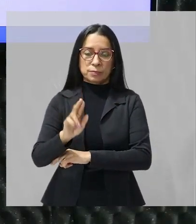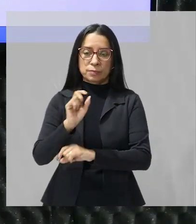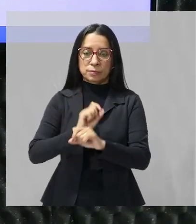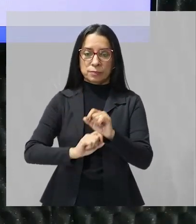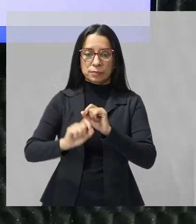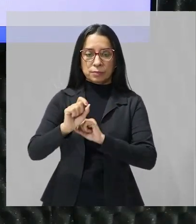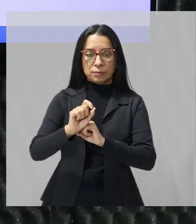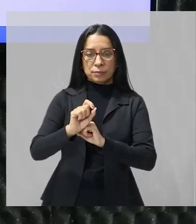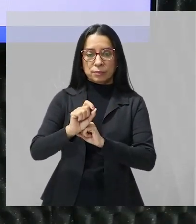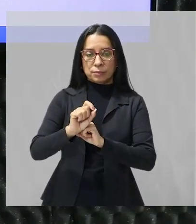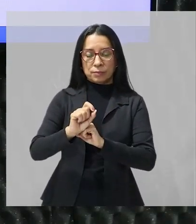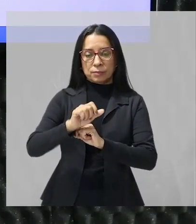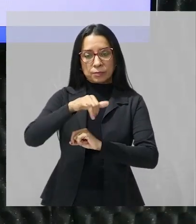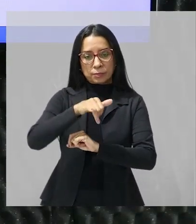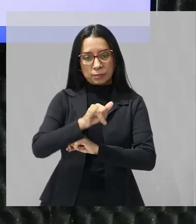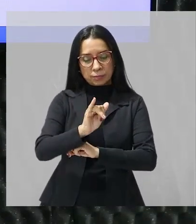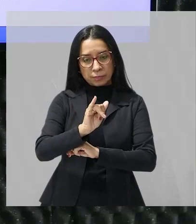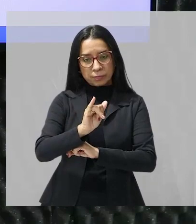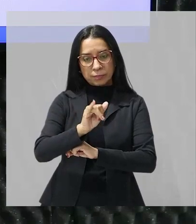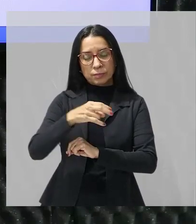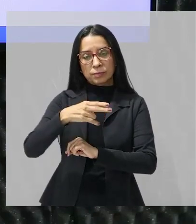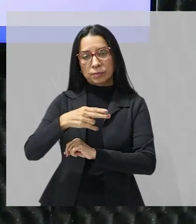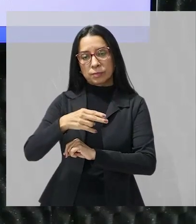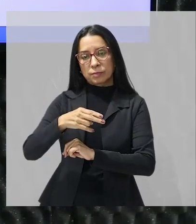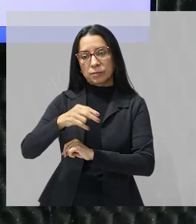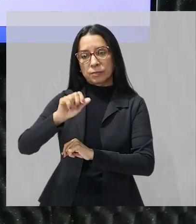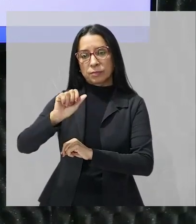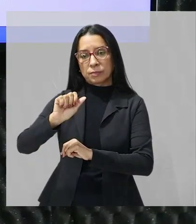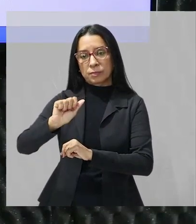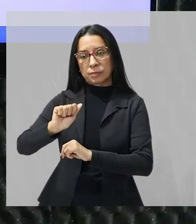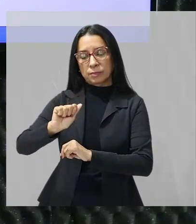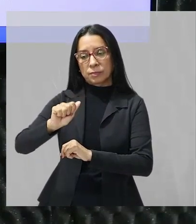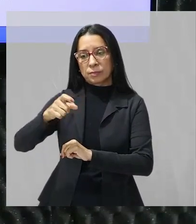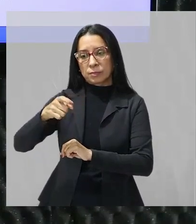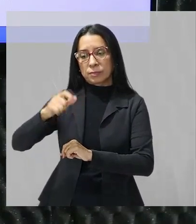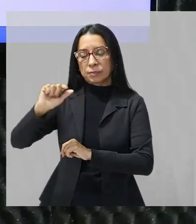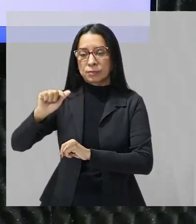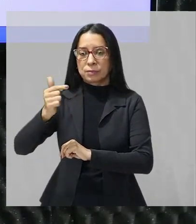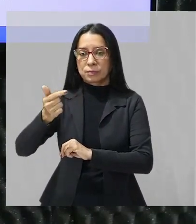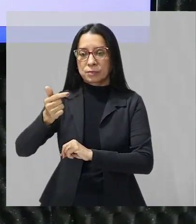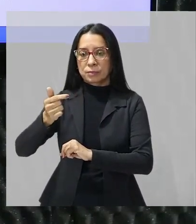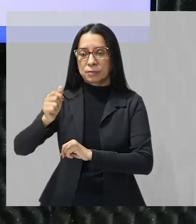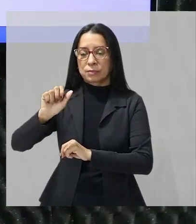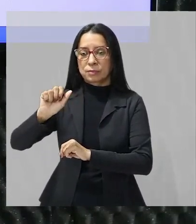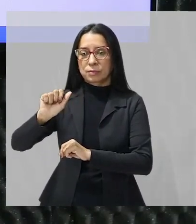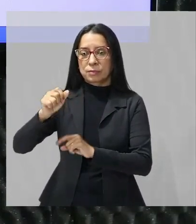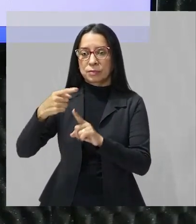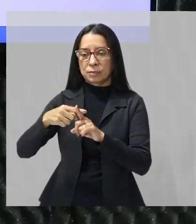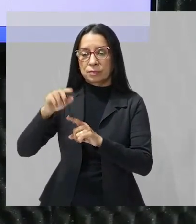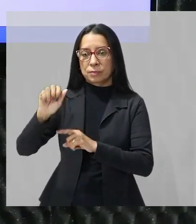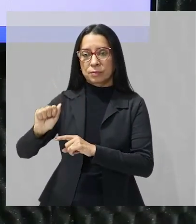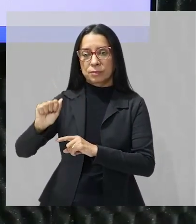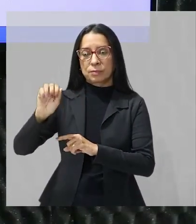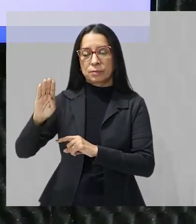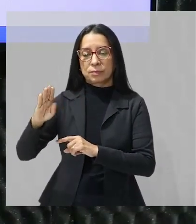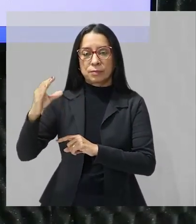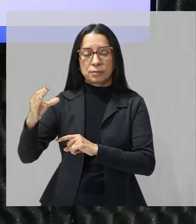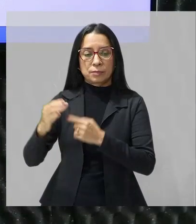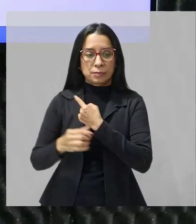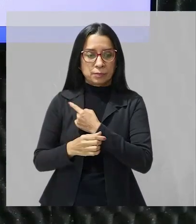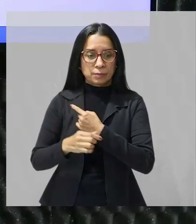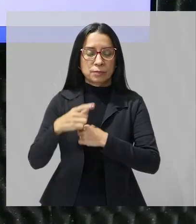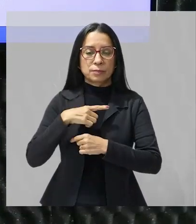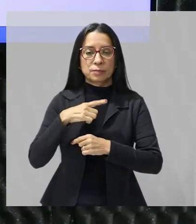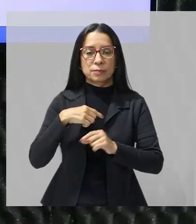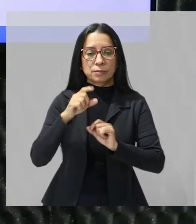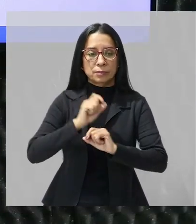a ax ao quadrado mais bx mais c. Olhando para isso aqui, ó, nós temos